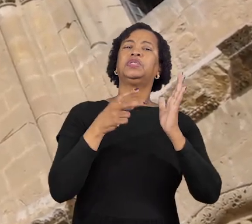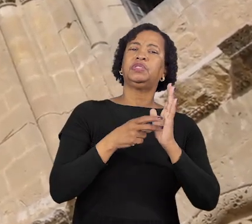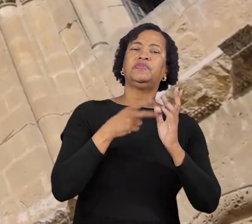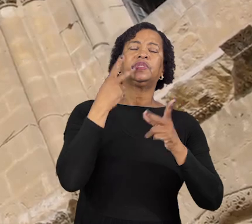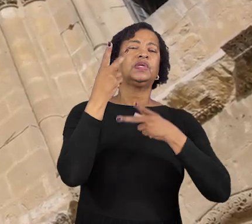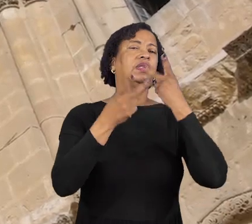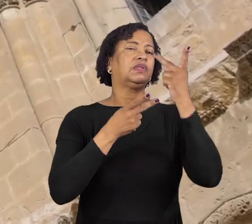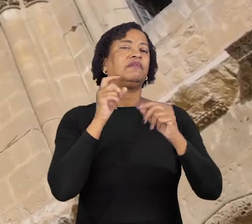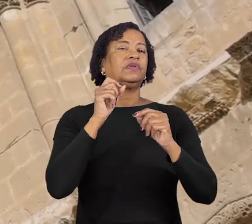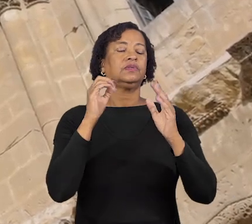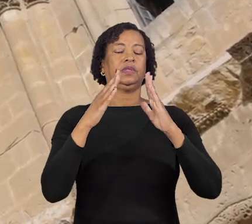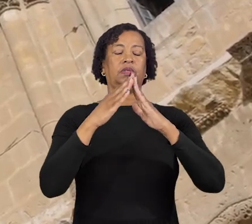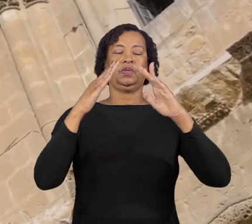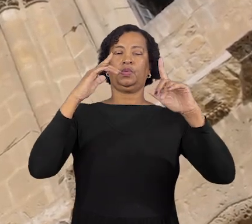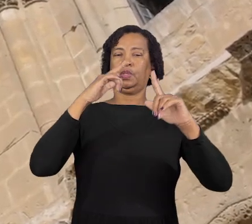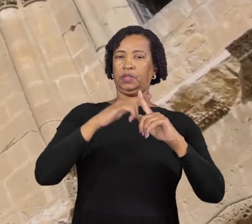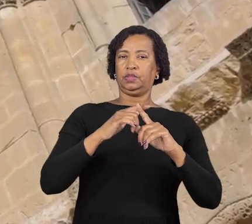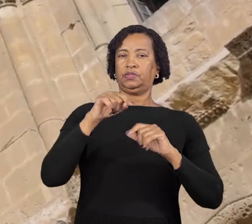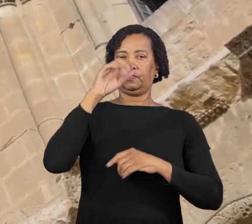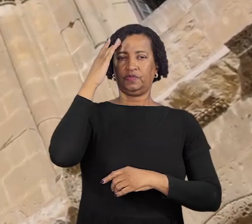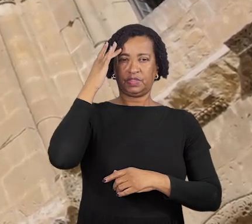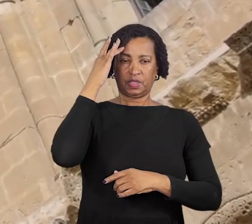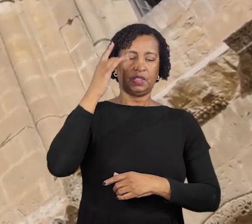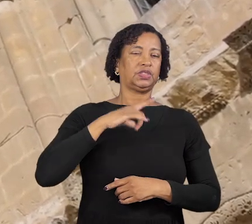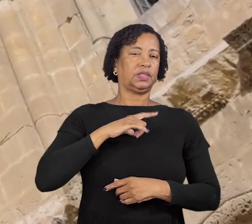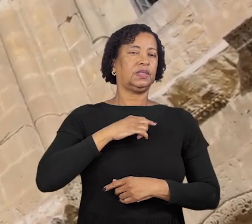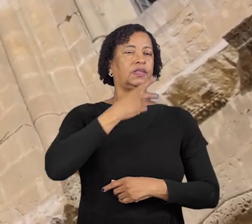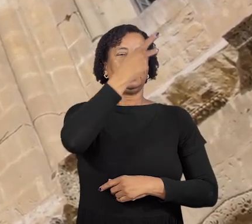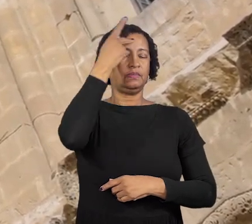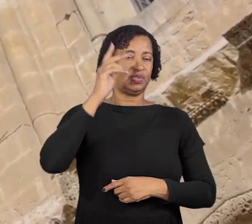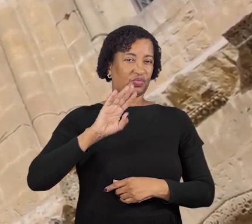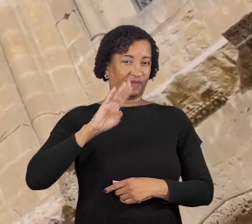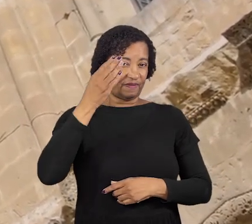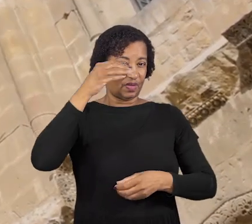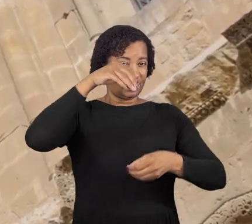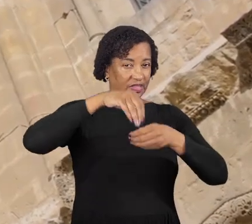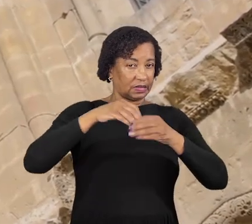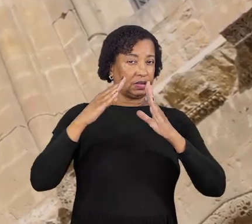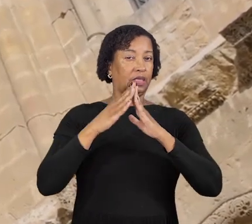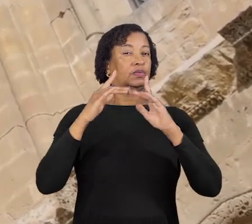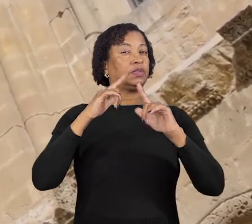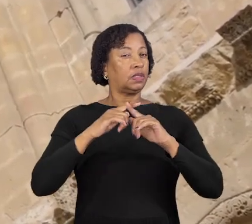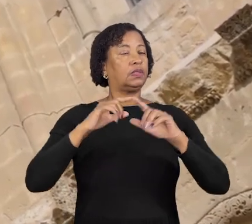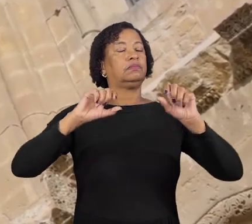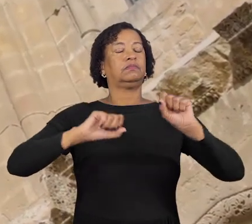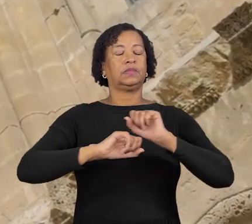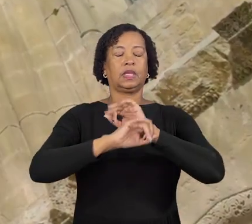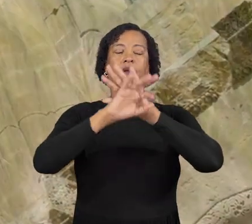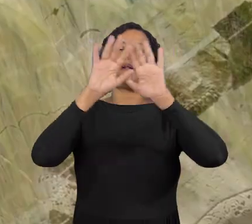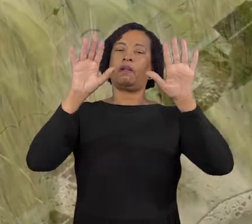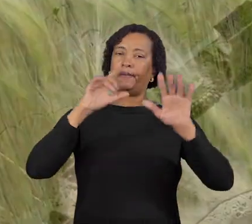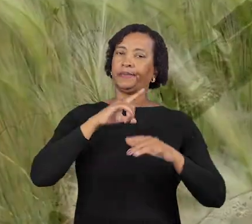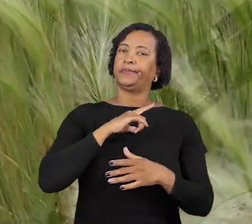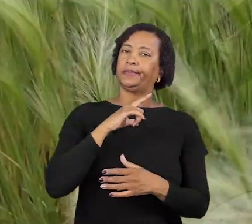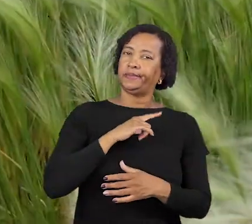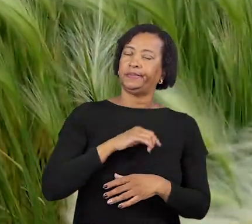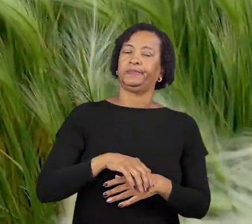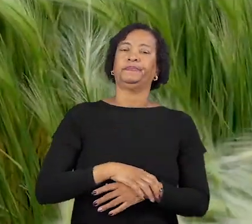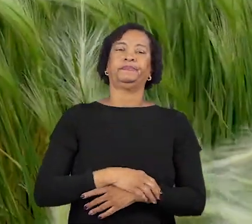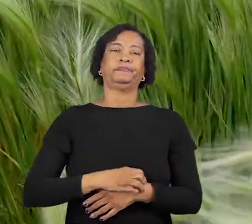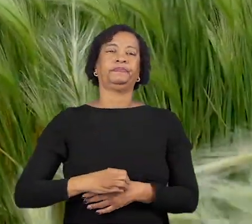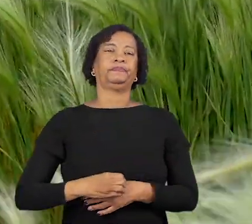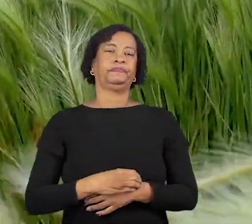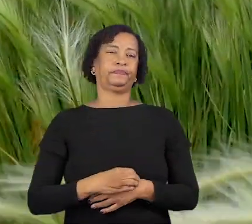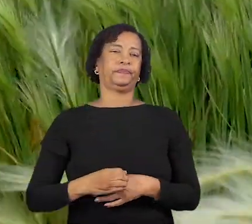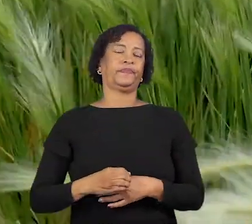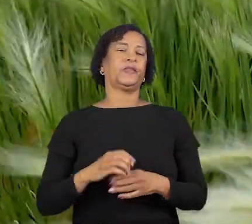significa que ele estava falando com a igreja. Você acha que existem pessoas falsas na igreja? Claro que sim.